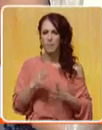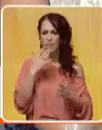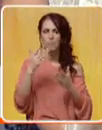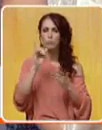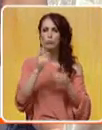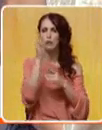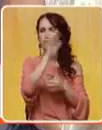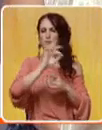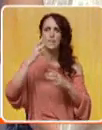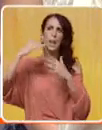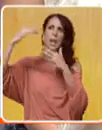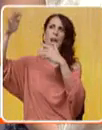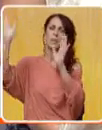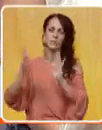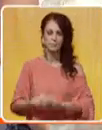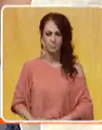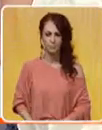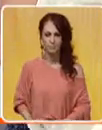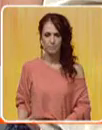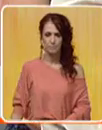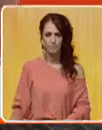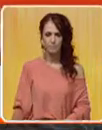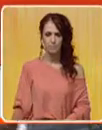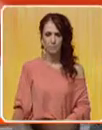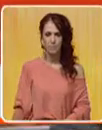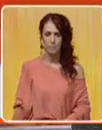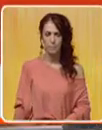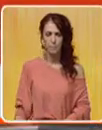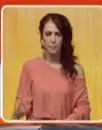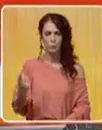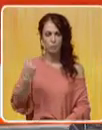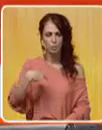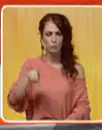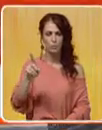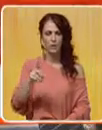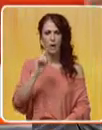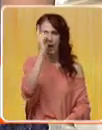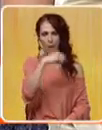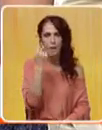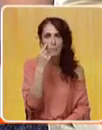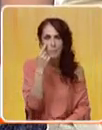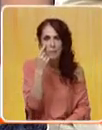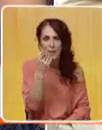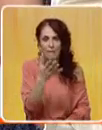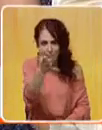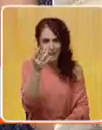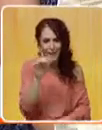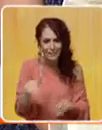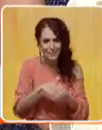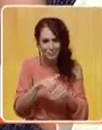caravane vá vá e pá Mas porque é que tu não vais a Olha tu car não me estranha